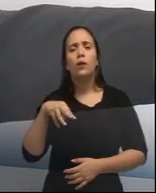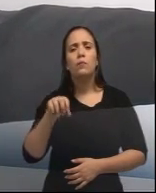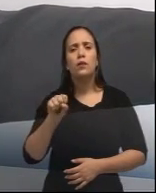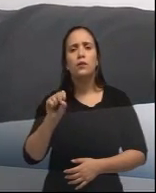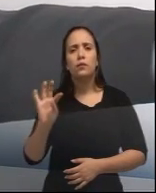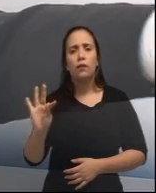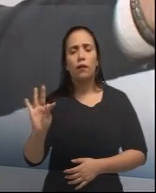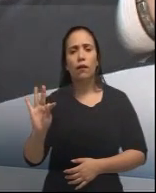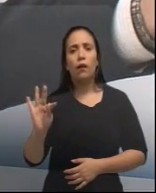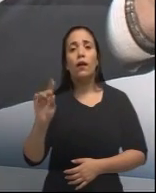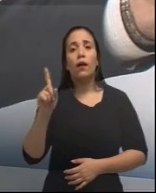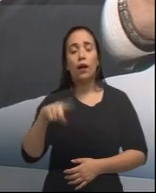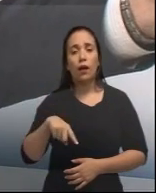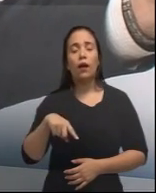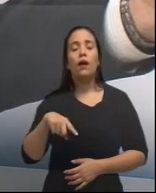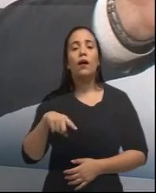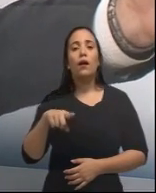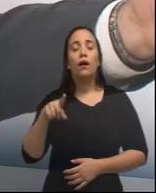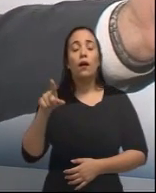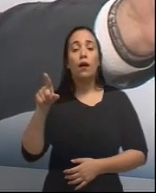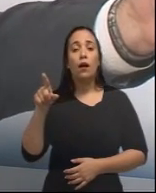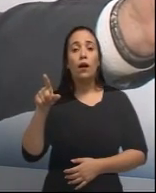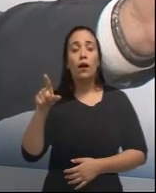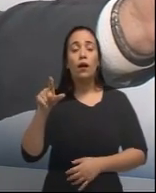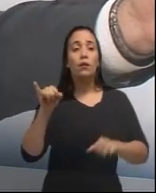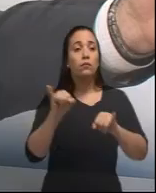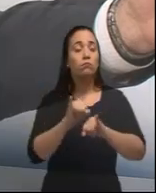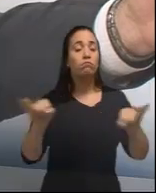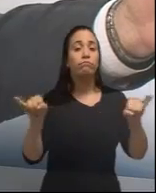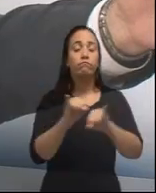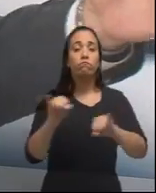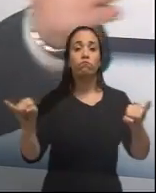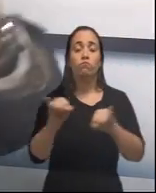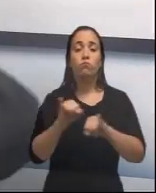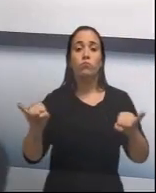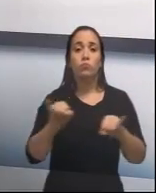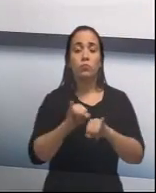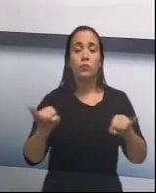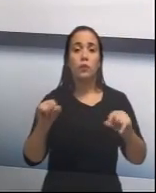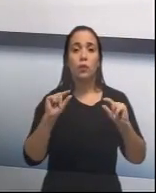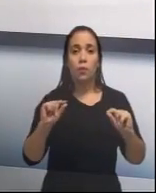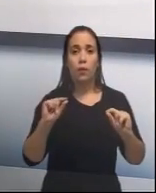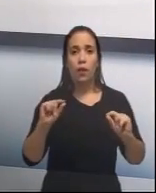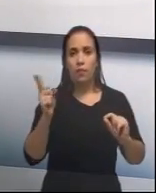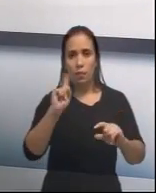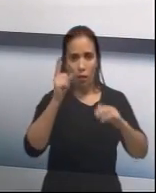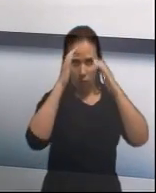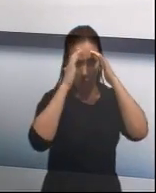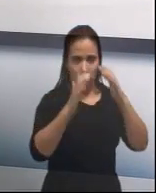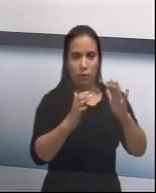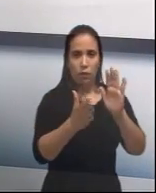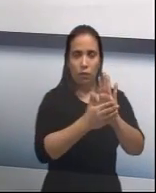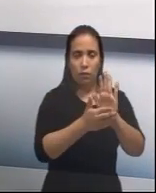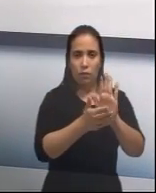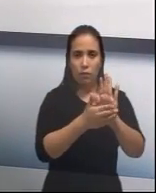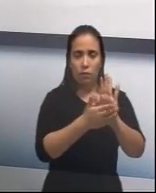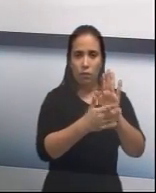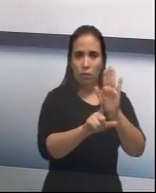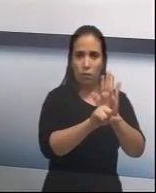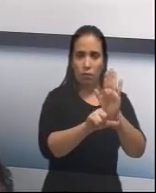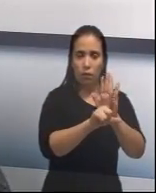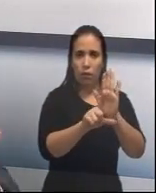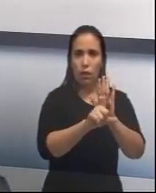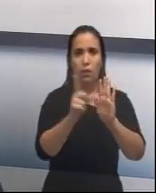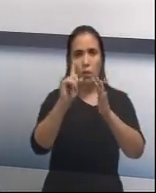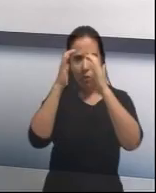que eu esqueci o nome, o Stedley, que pregam a desobediência civil e a desmoralização